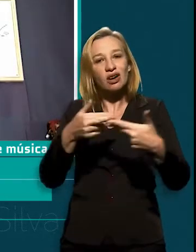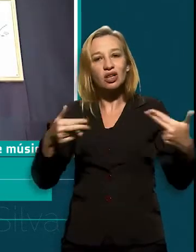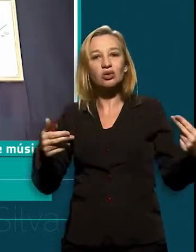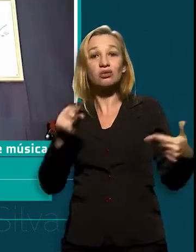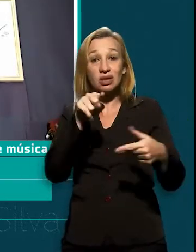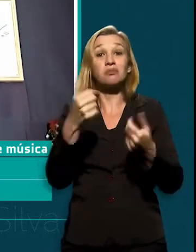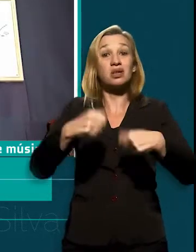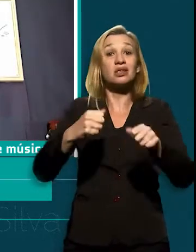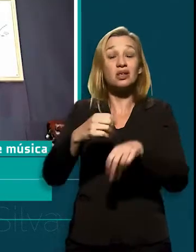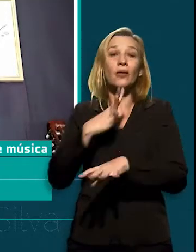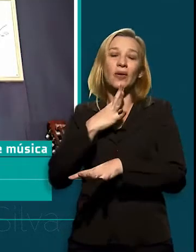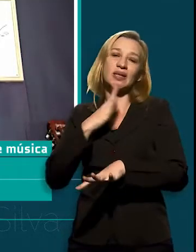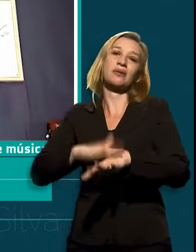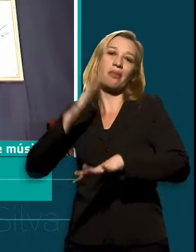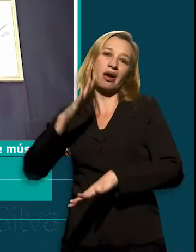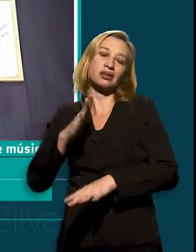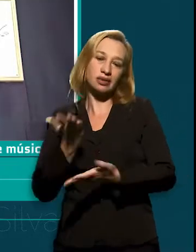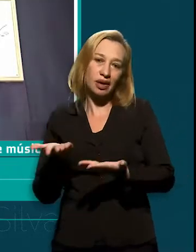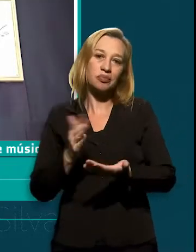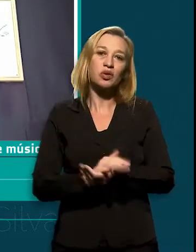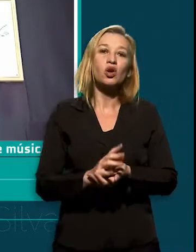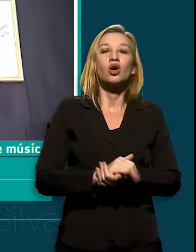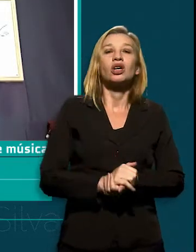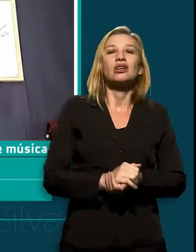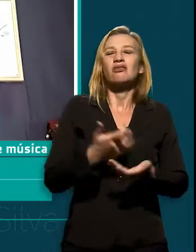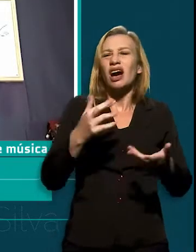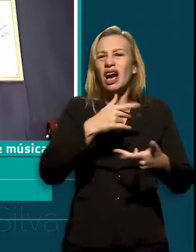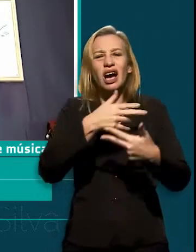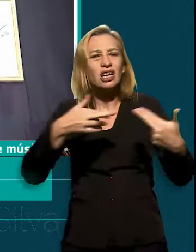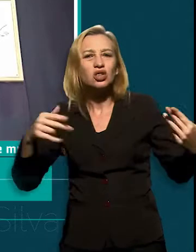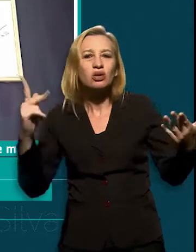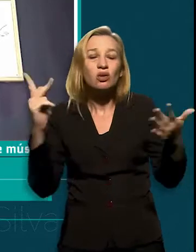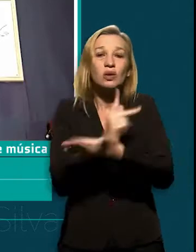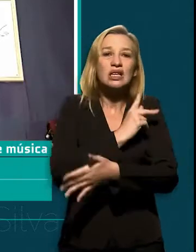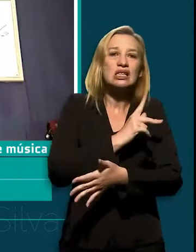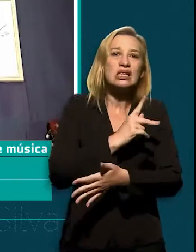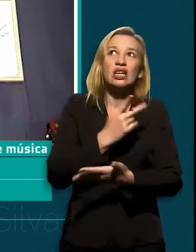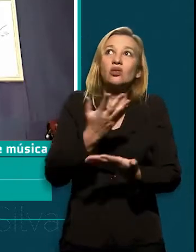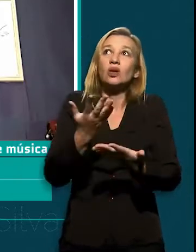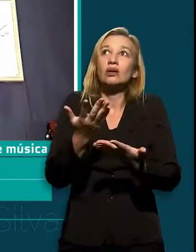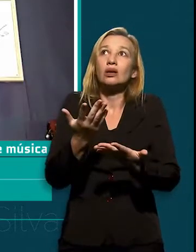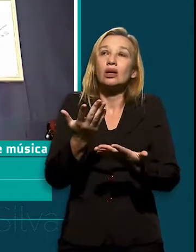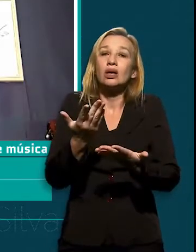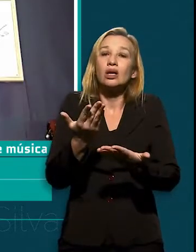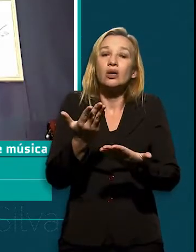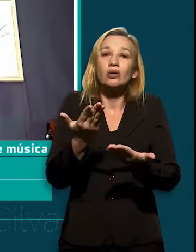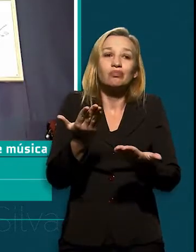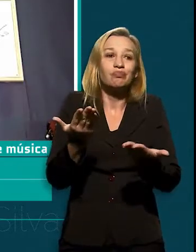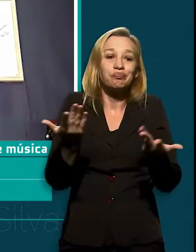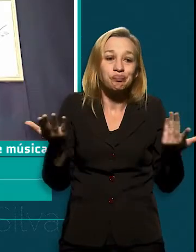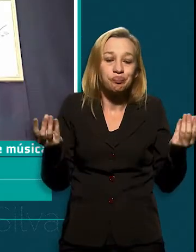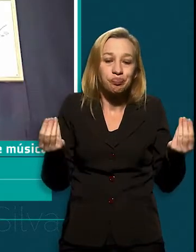tem outras coisas acontecendo ao seu redor, né? Tem muita coisa acontecendo e a gente,